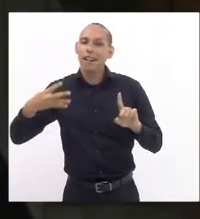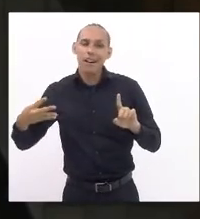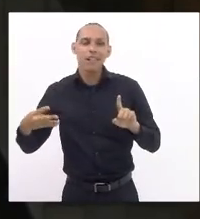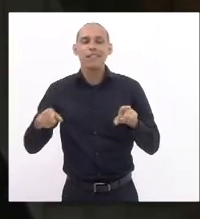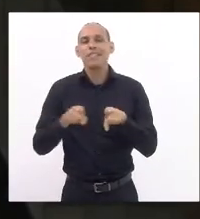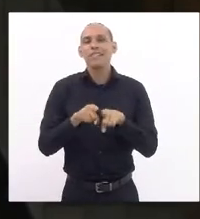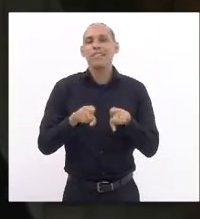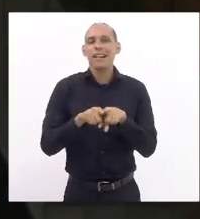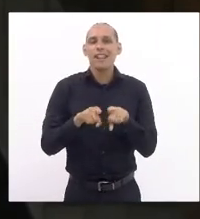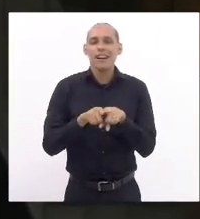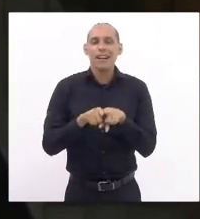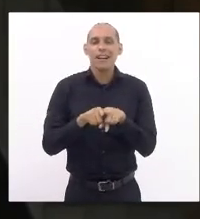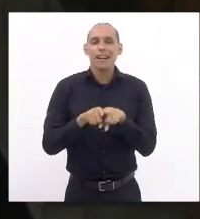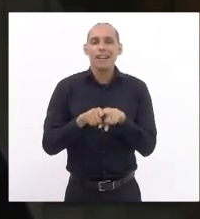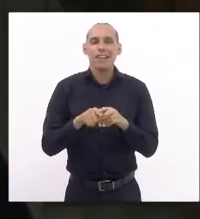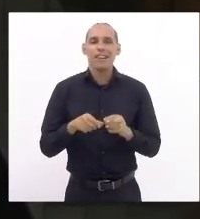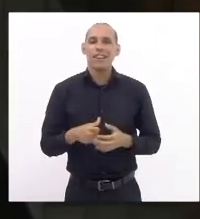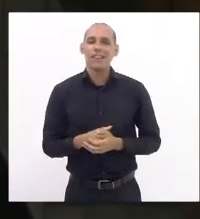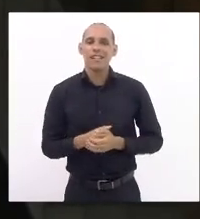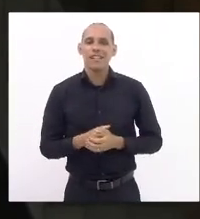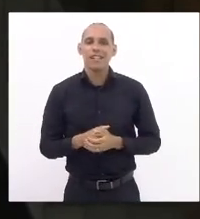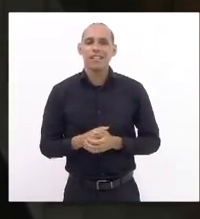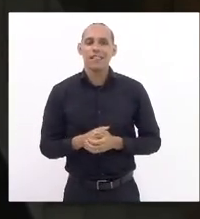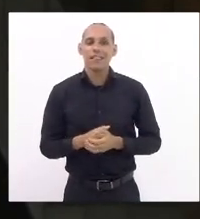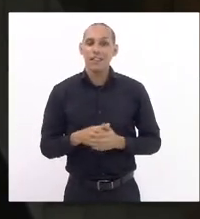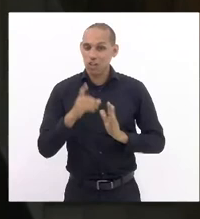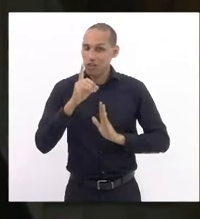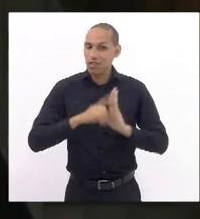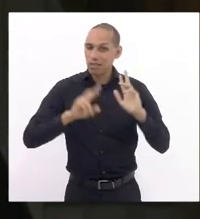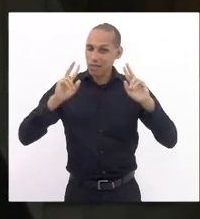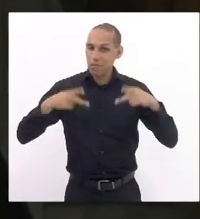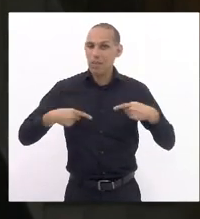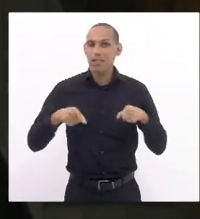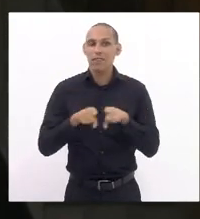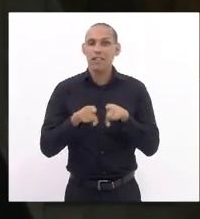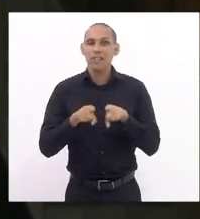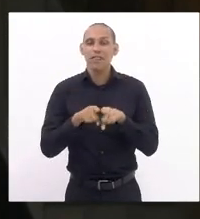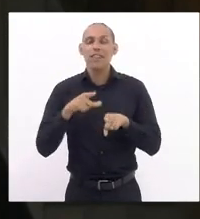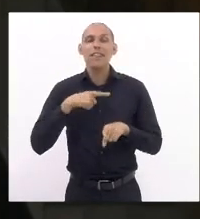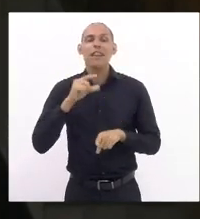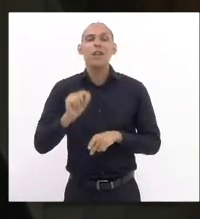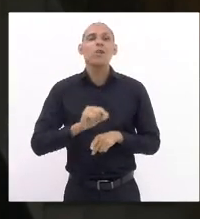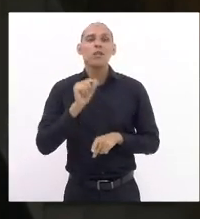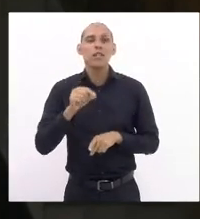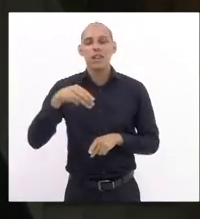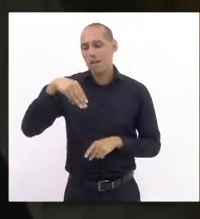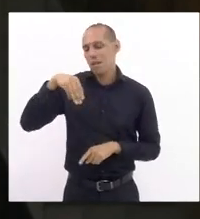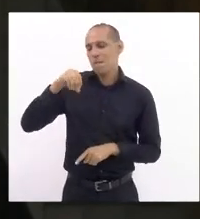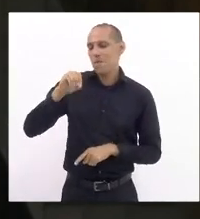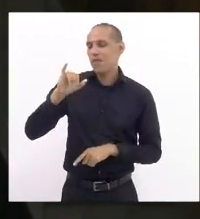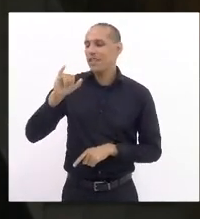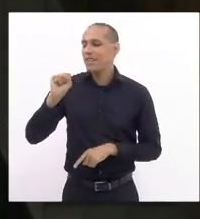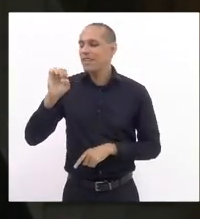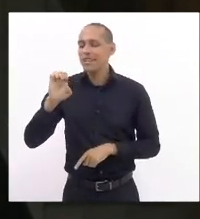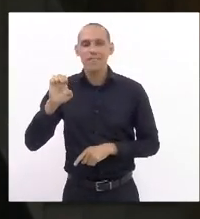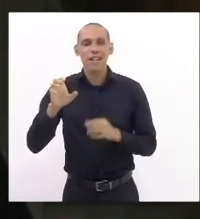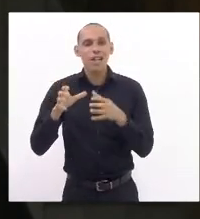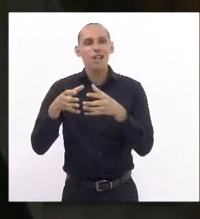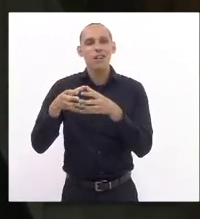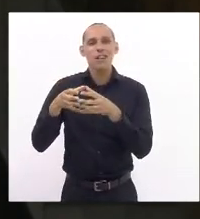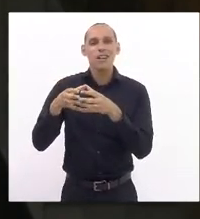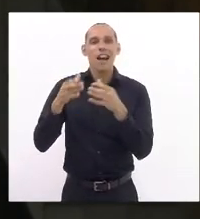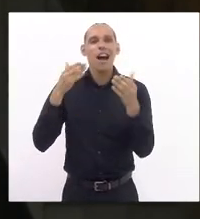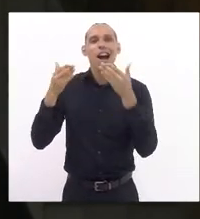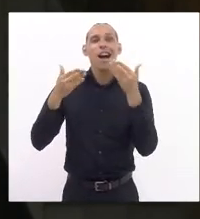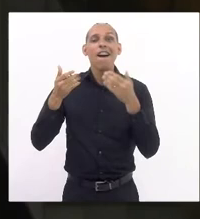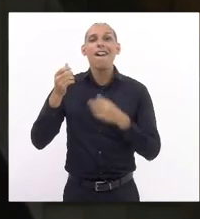também, no contexto da Casa dos Direitos Humanos, tem um núcleo Moíse, para